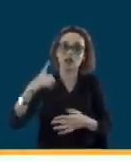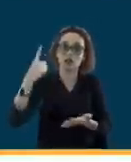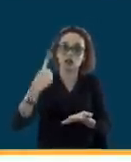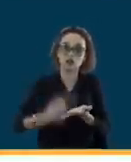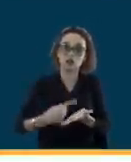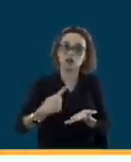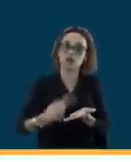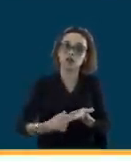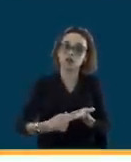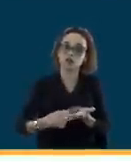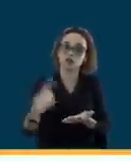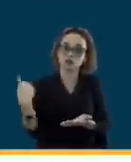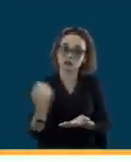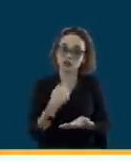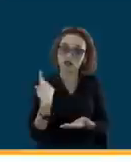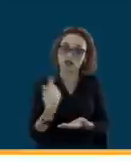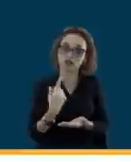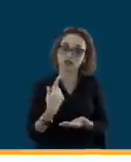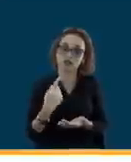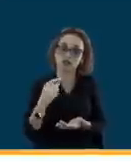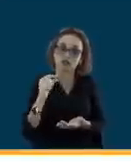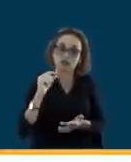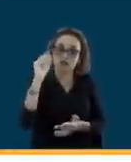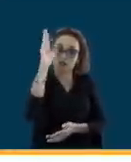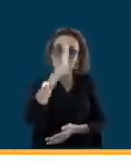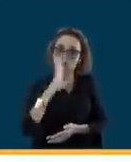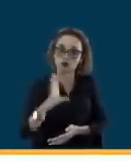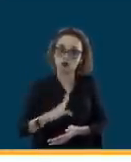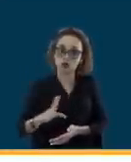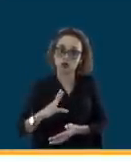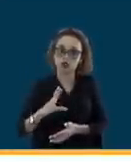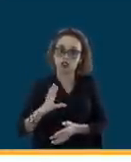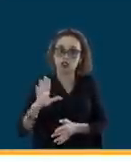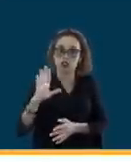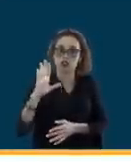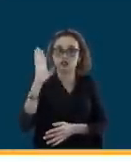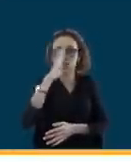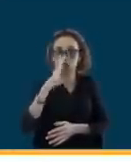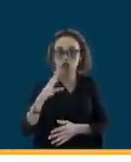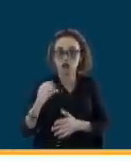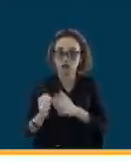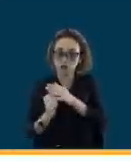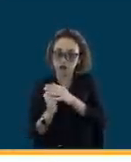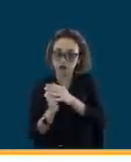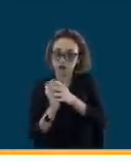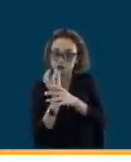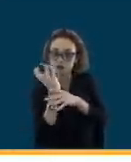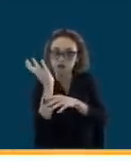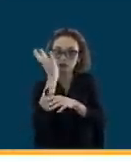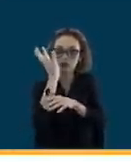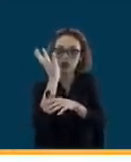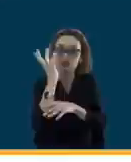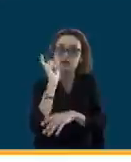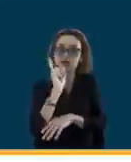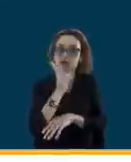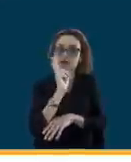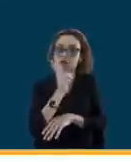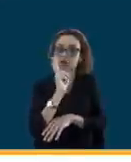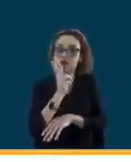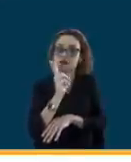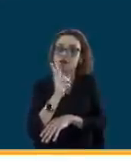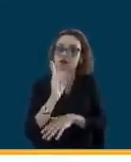uma contrapartida para o Brasil nação, para o Brasil que emerge. Que ele emerja com um